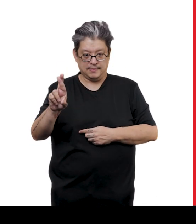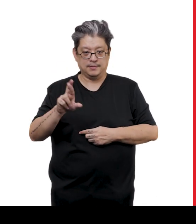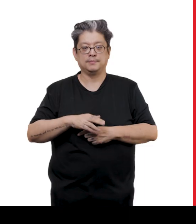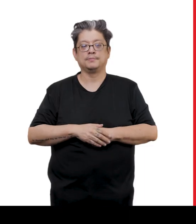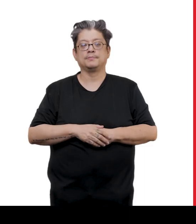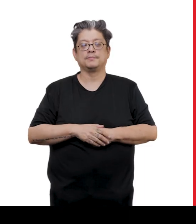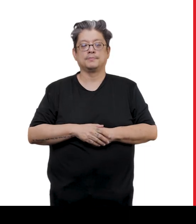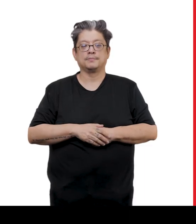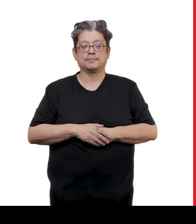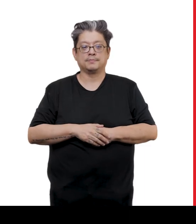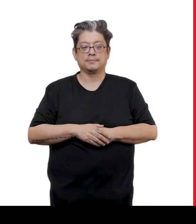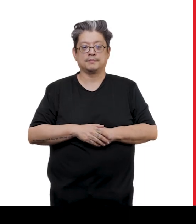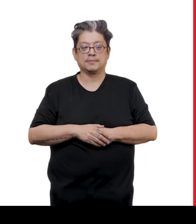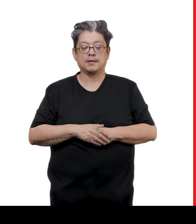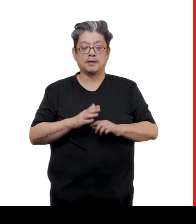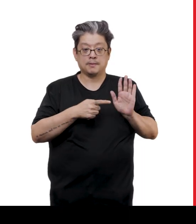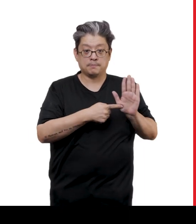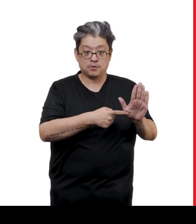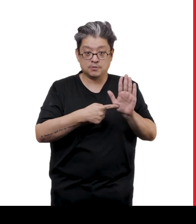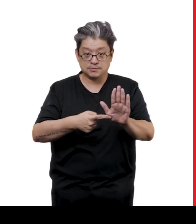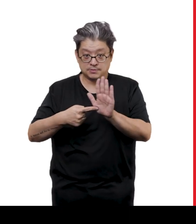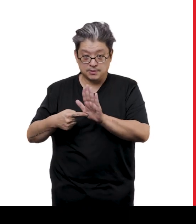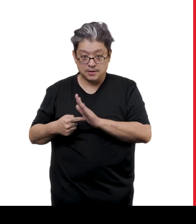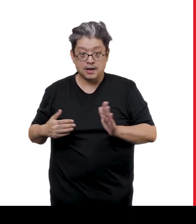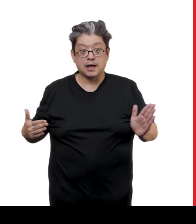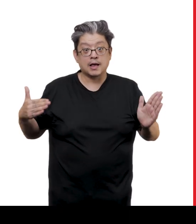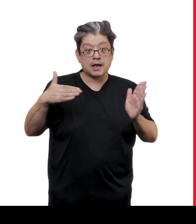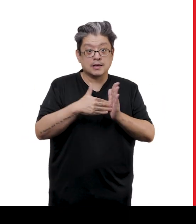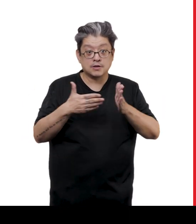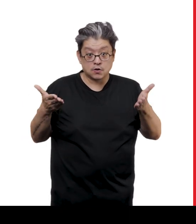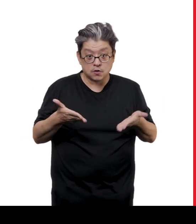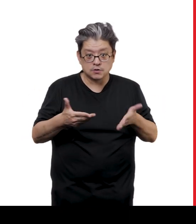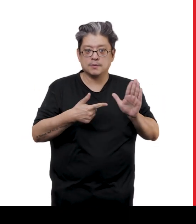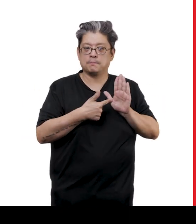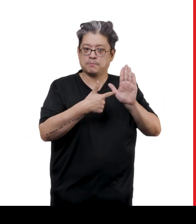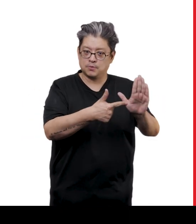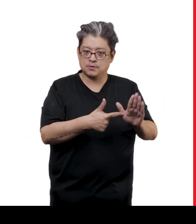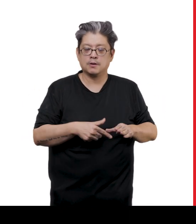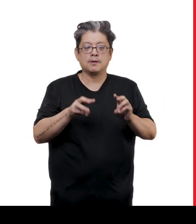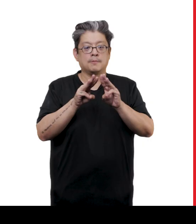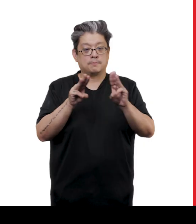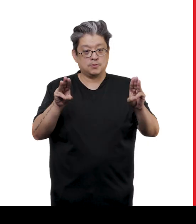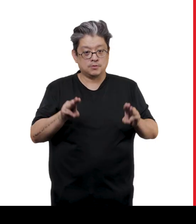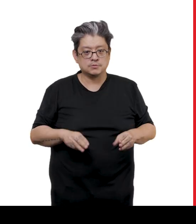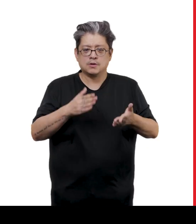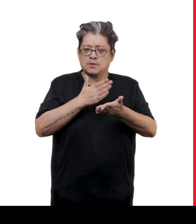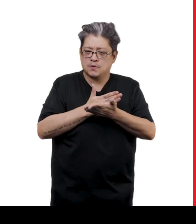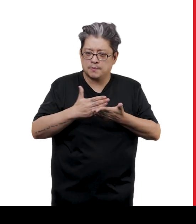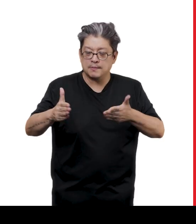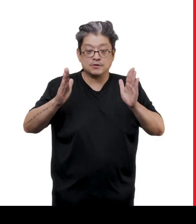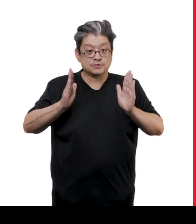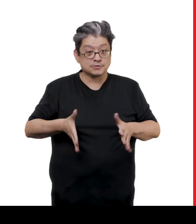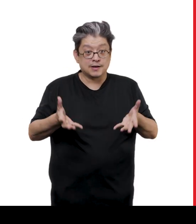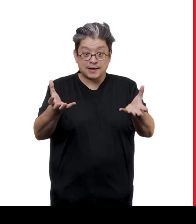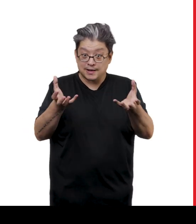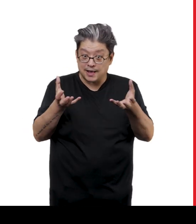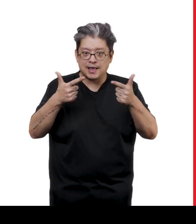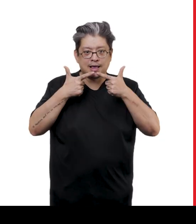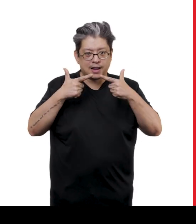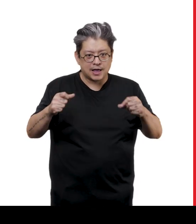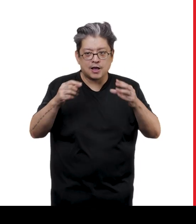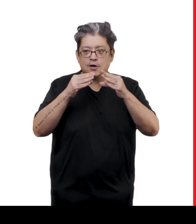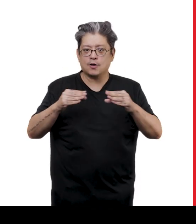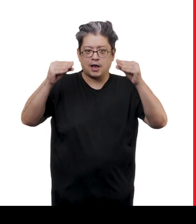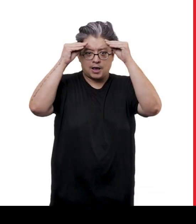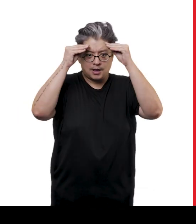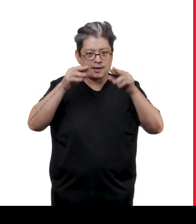acessibilidade@masp.org.br. A coleção exibida até aqui ilustra um museu que, desde o início,